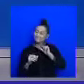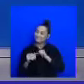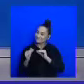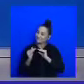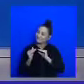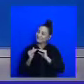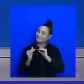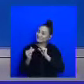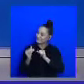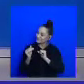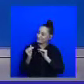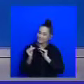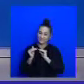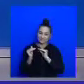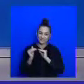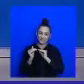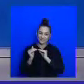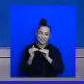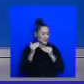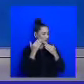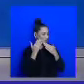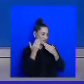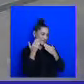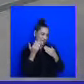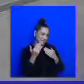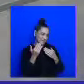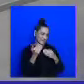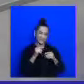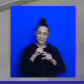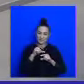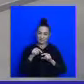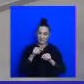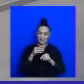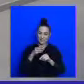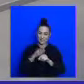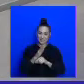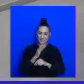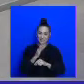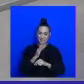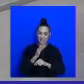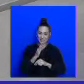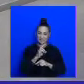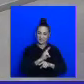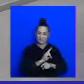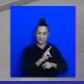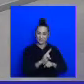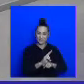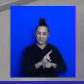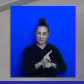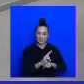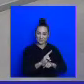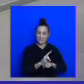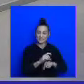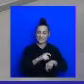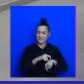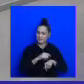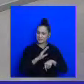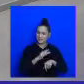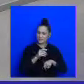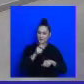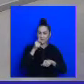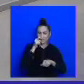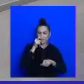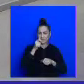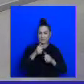Sim, confirmo. Sim, confirmo. Muito obrigada. Sorteio realizado e validado pelos nossos auditores. Daqui a pouco você